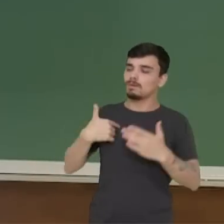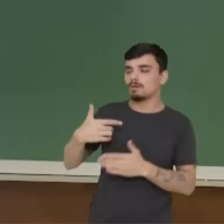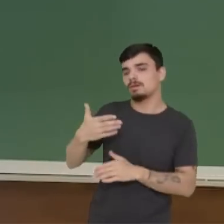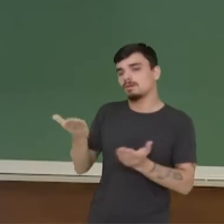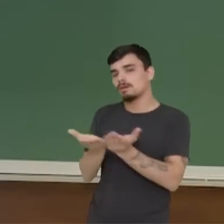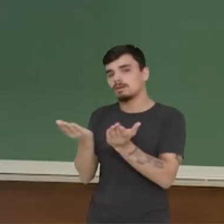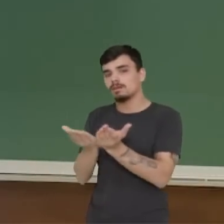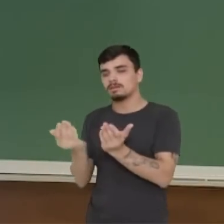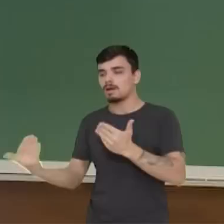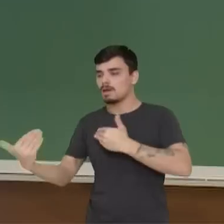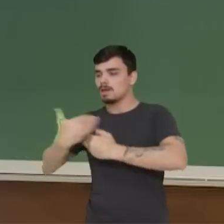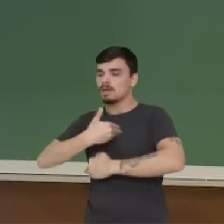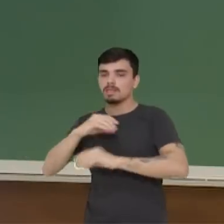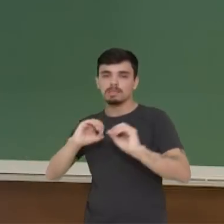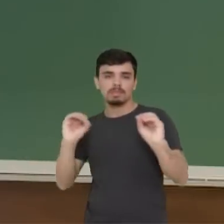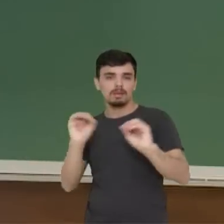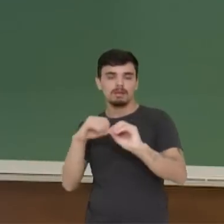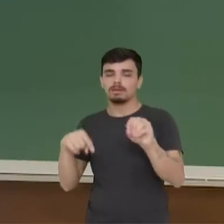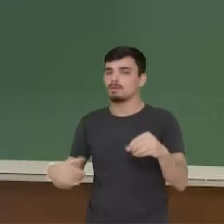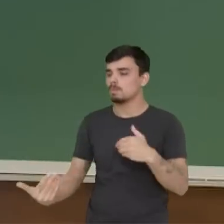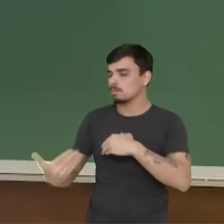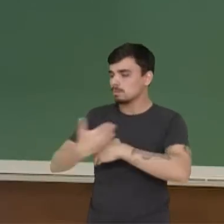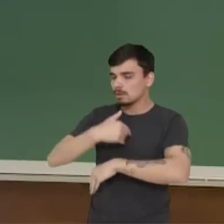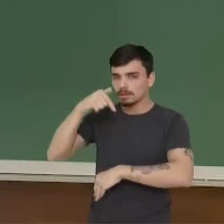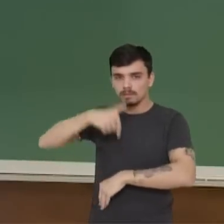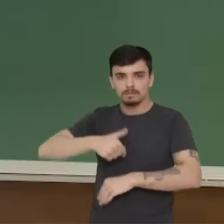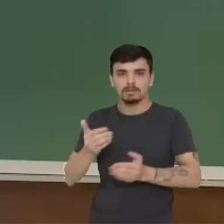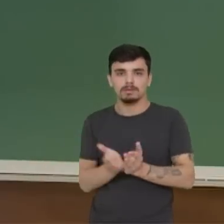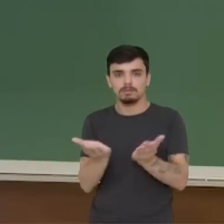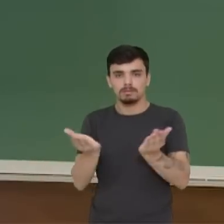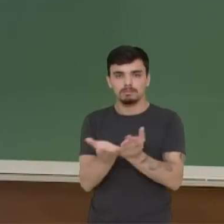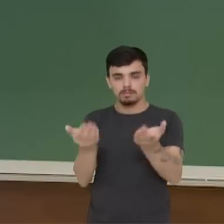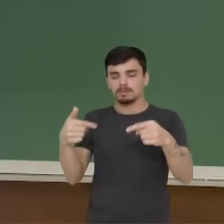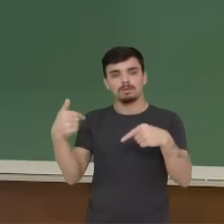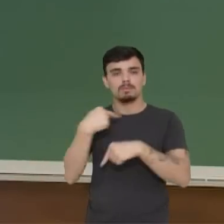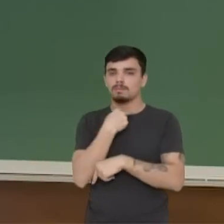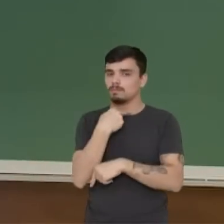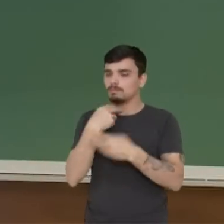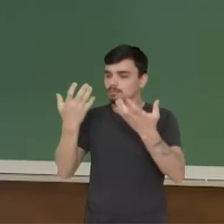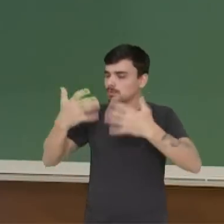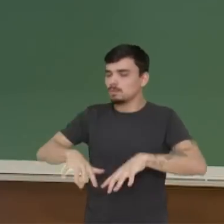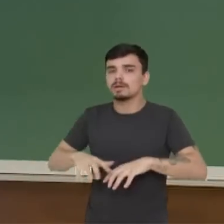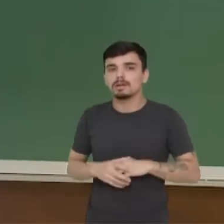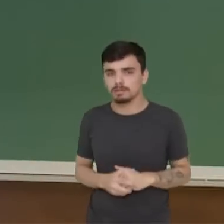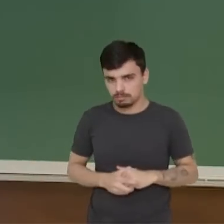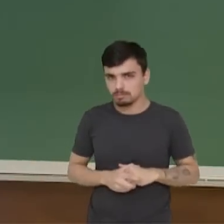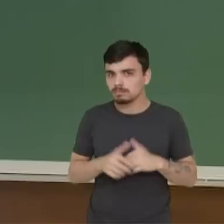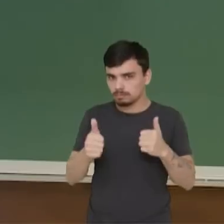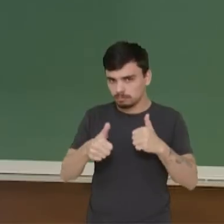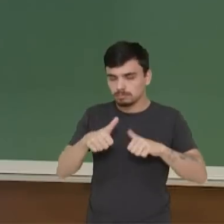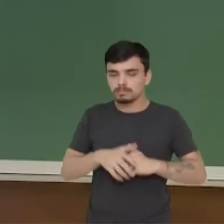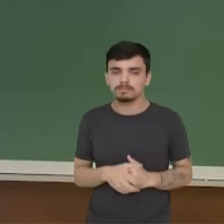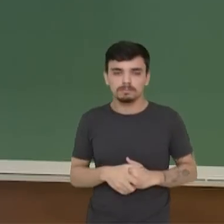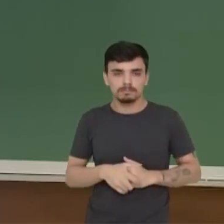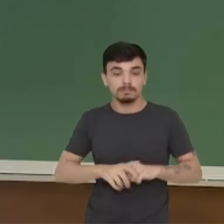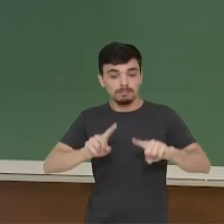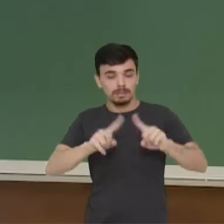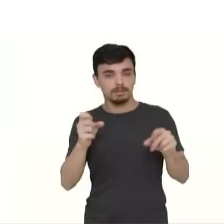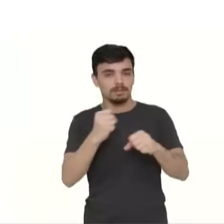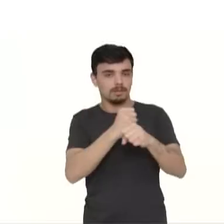cristão aqui não entra, não vai mais vir peregrinar, não quero cristão aqui mais nesse território da Terra Santa. No ano